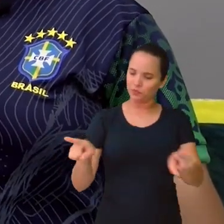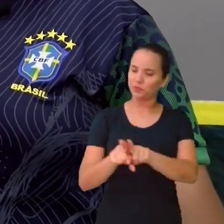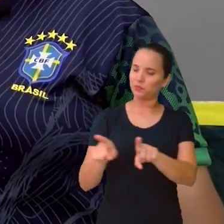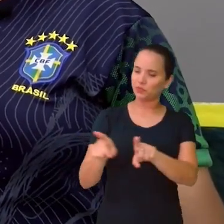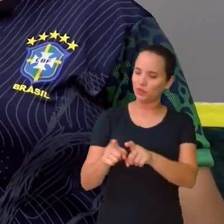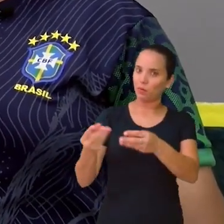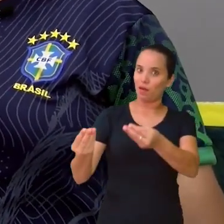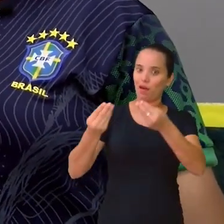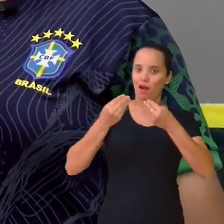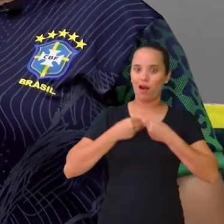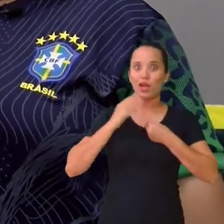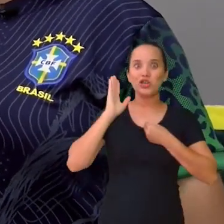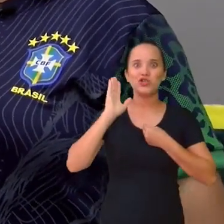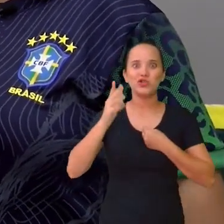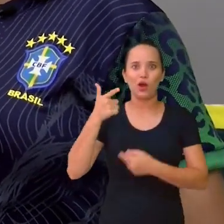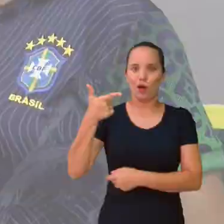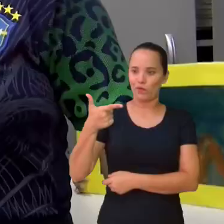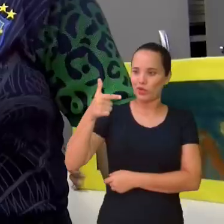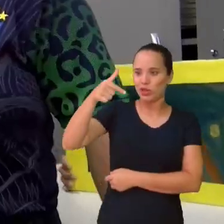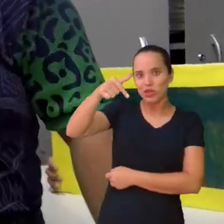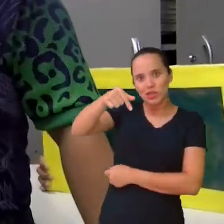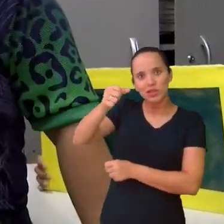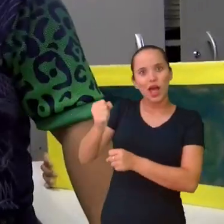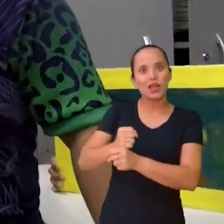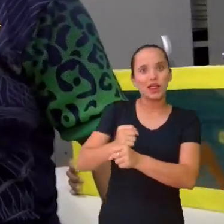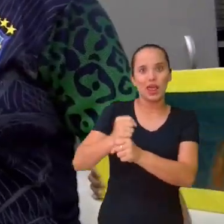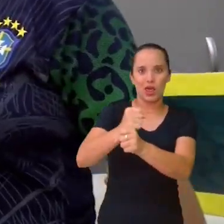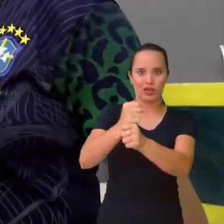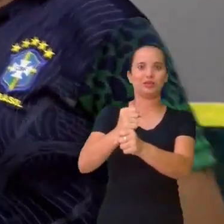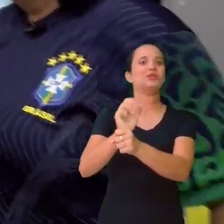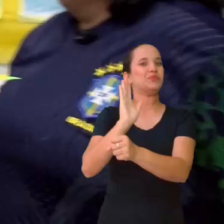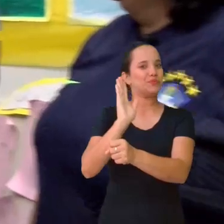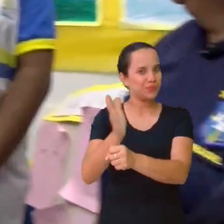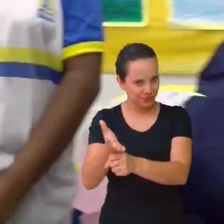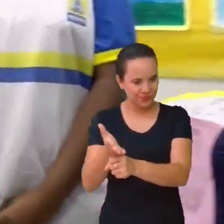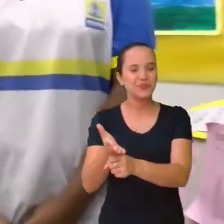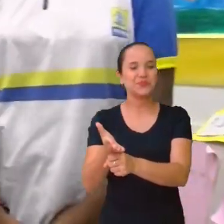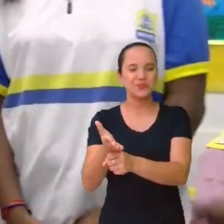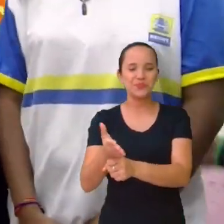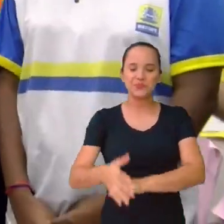há 27 anos atrás. E a estudante?